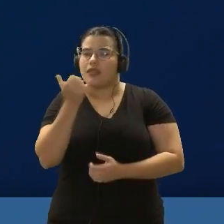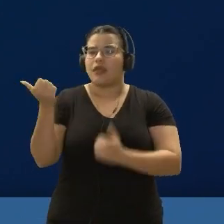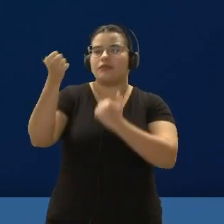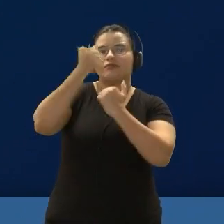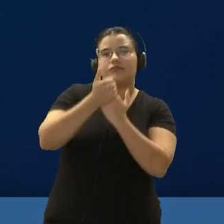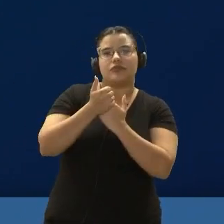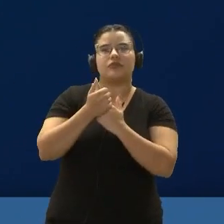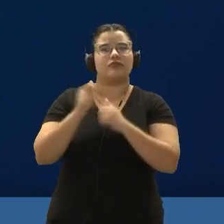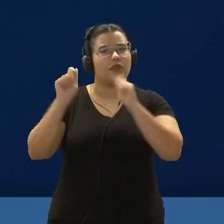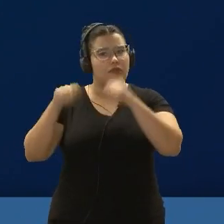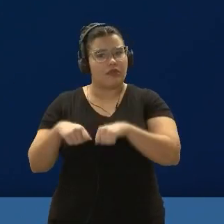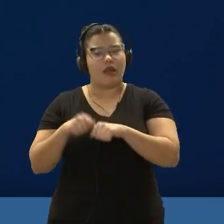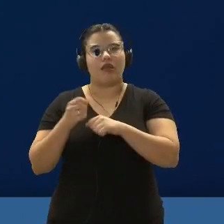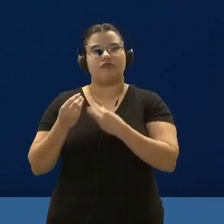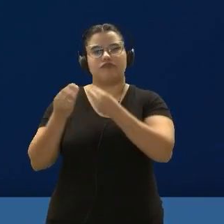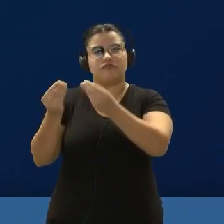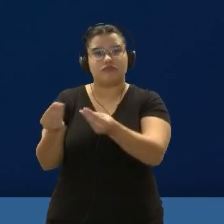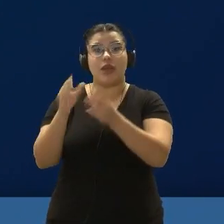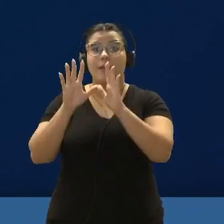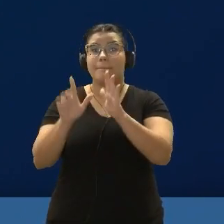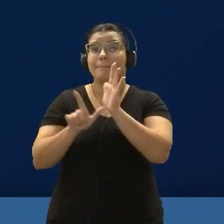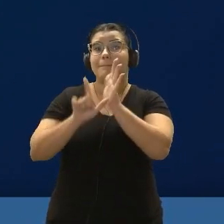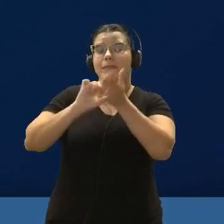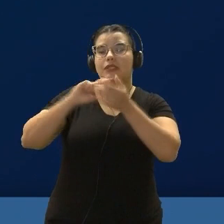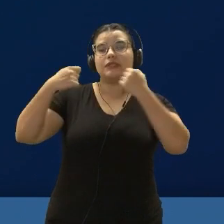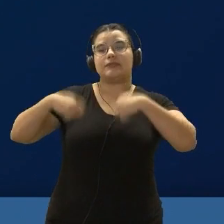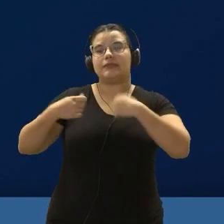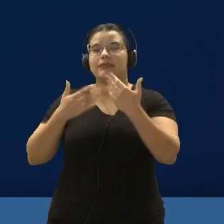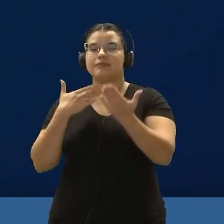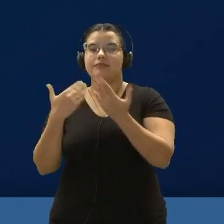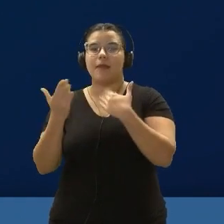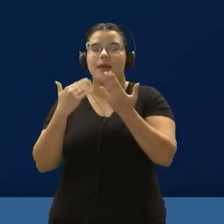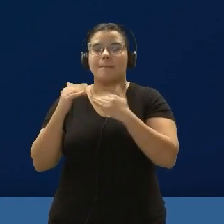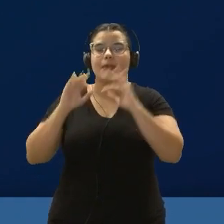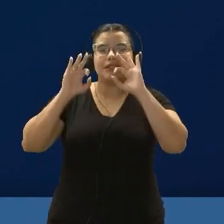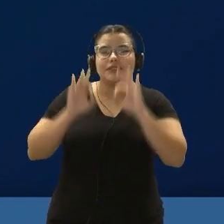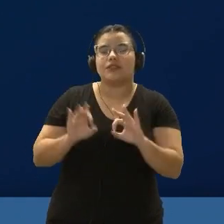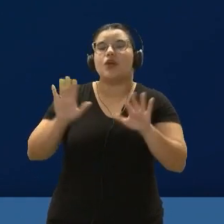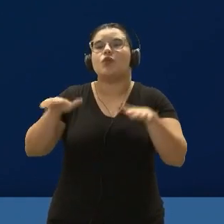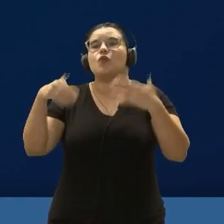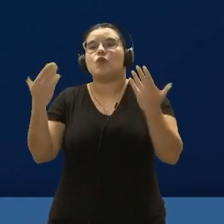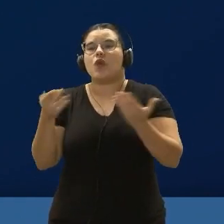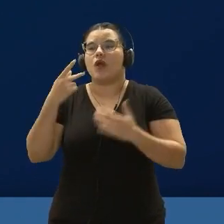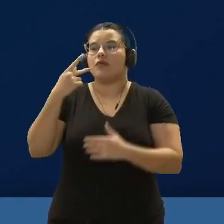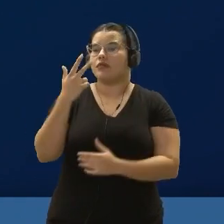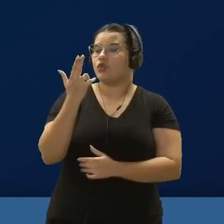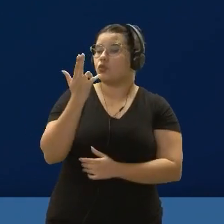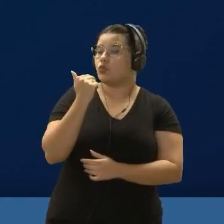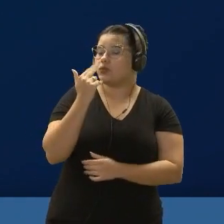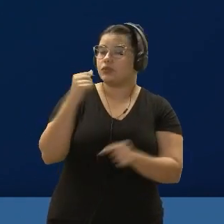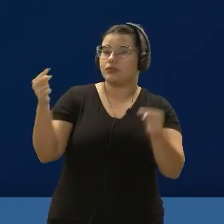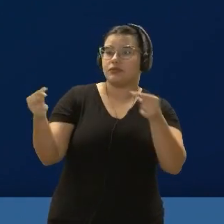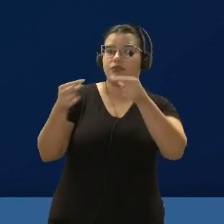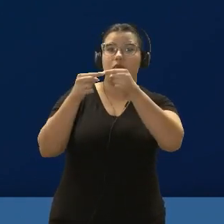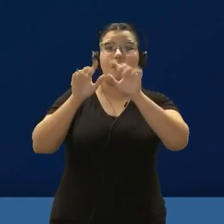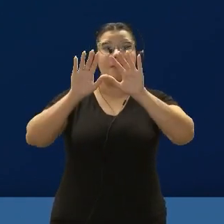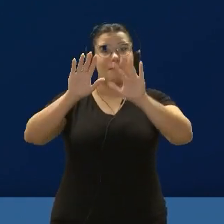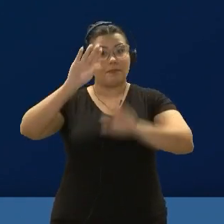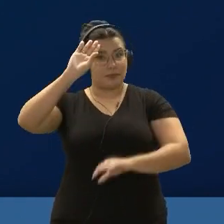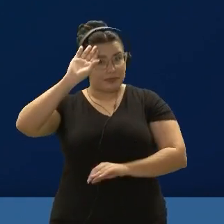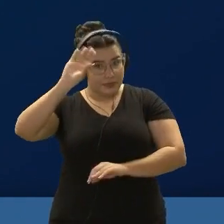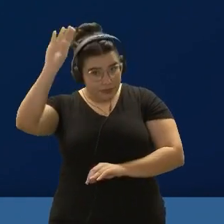pode sugerir, mas você precisa discutir com ele exatamente qual é o papel da nutrição, mas